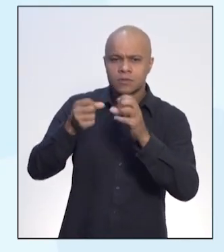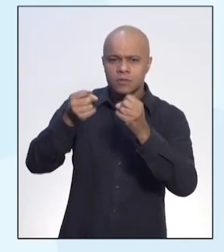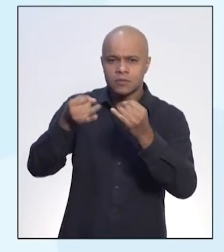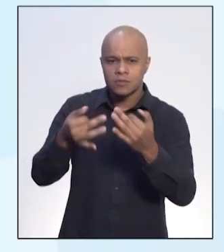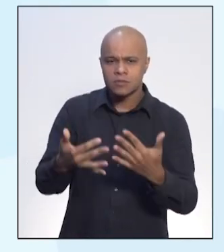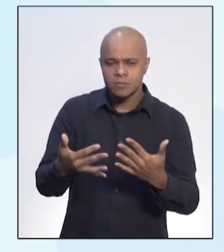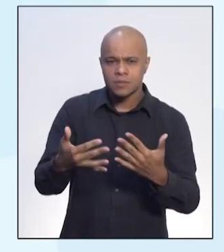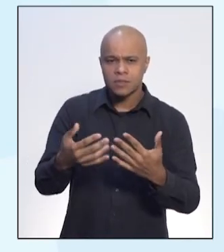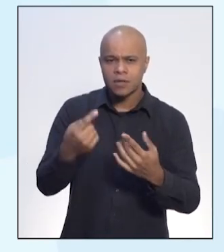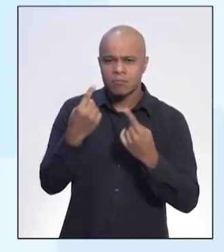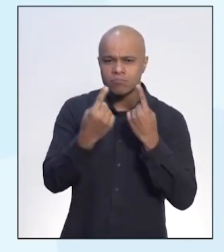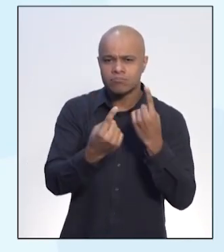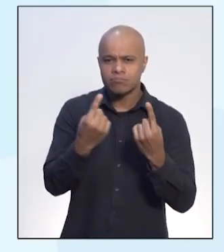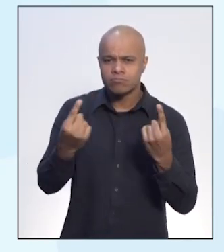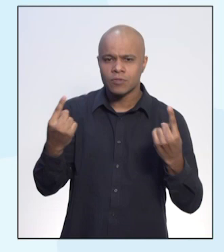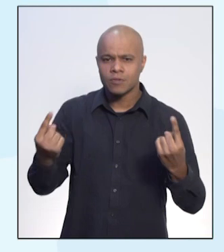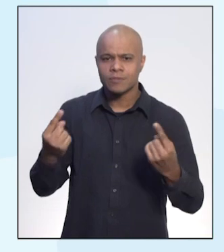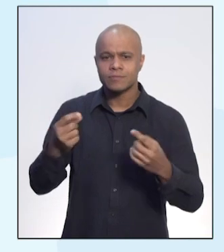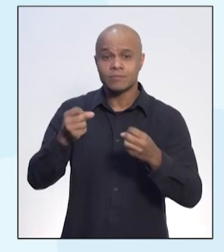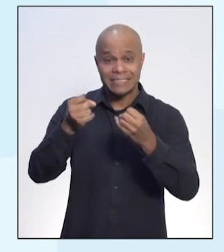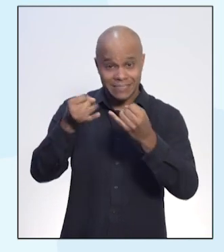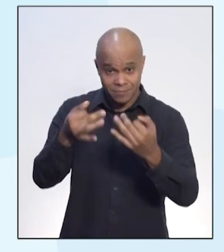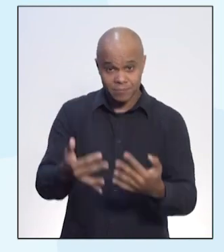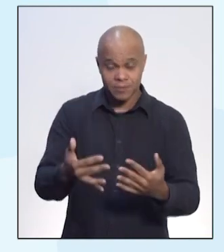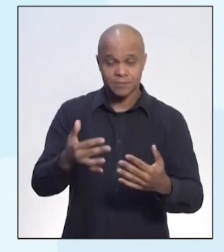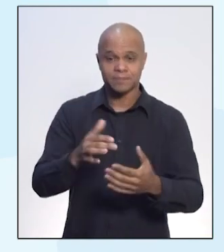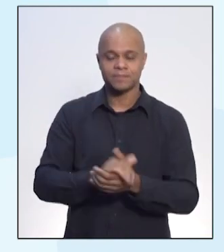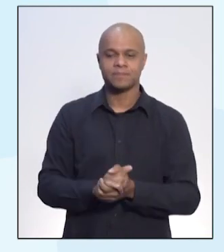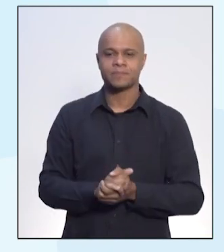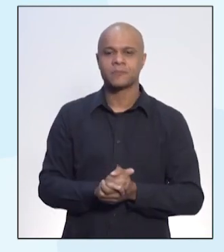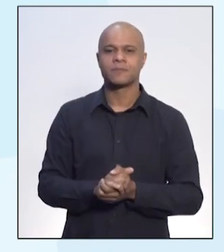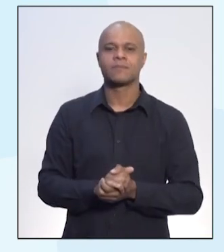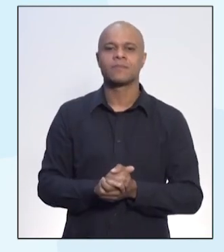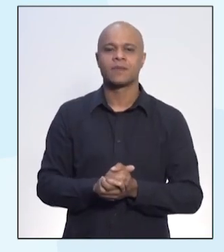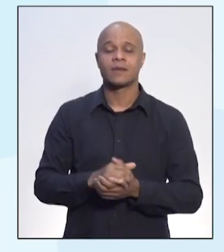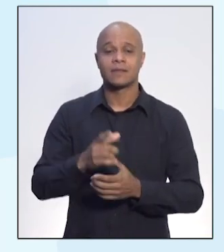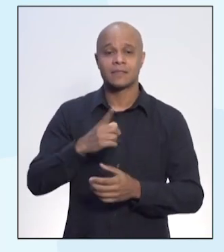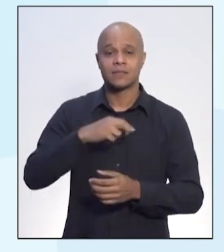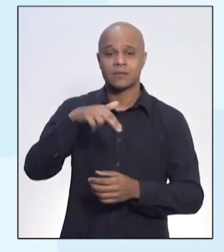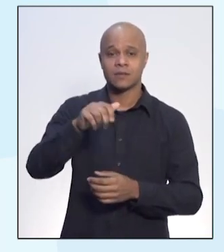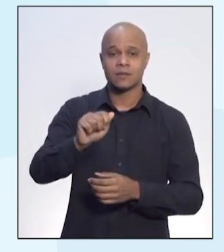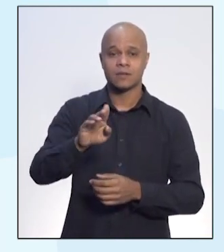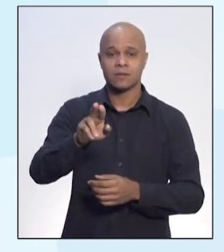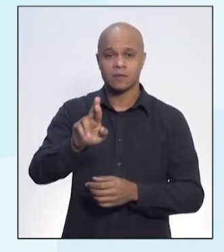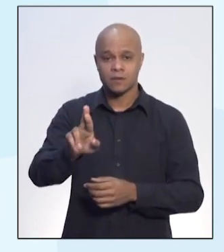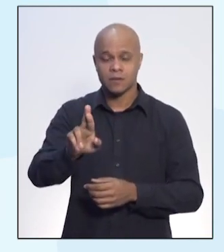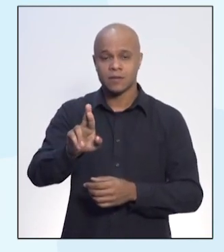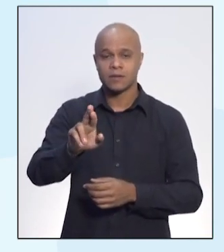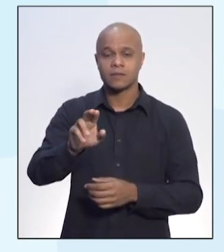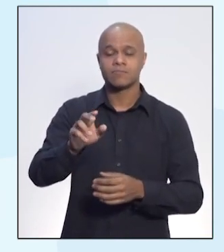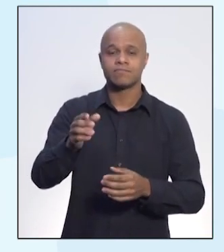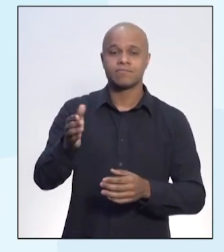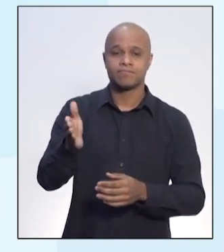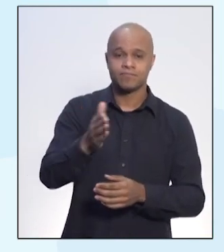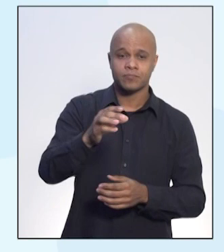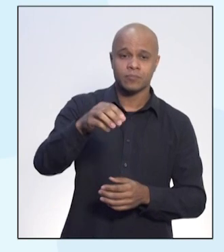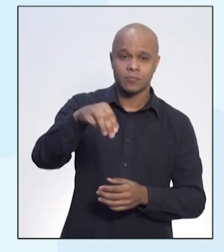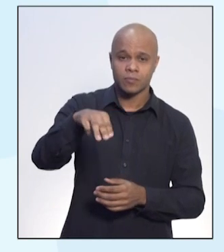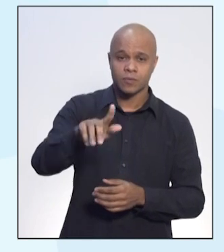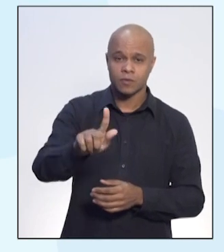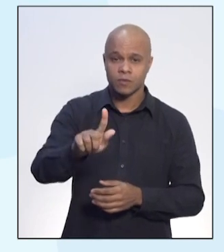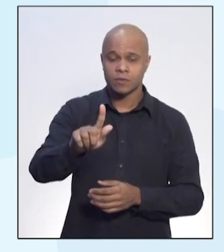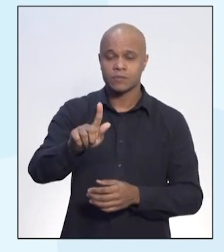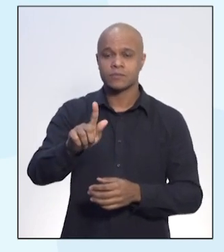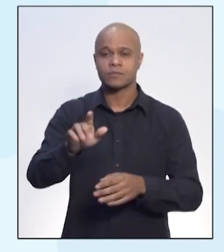explique cada uma delas. Agora, eu quero que vocês expliquem cada uma delas. Eu tenho NaBr e o Mg, que é o metal